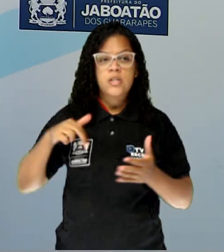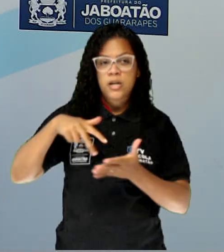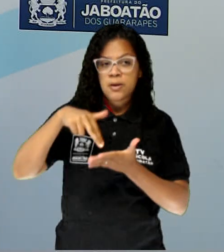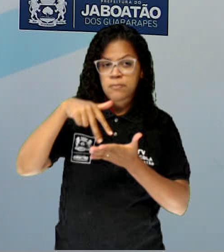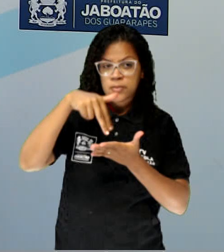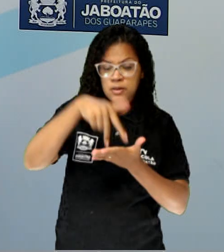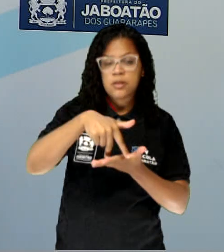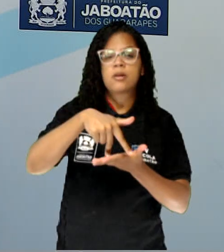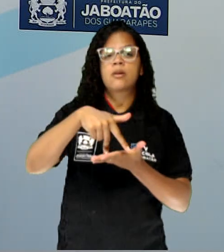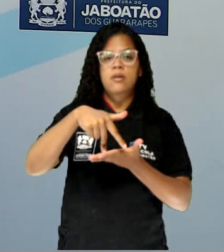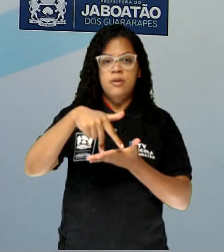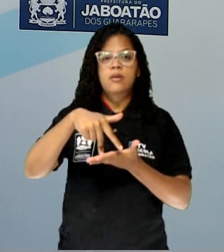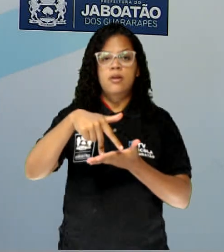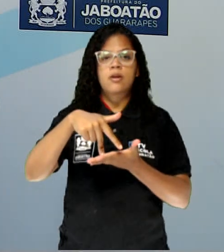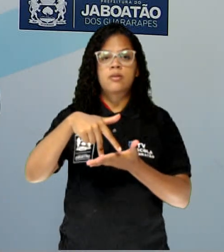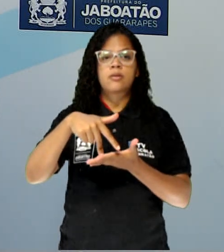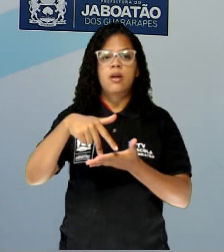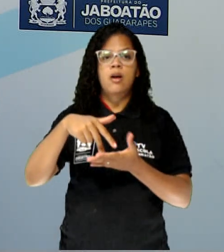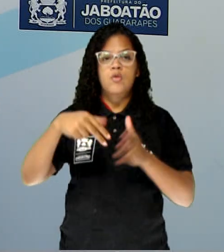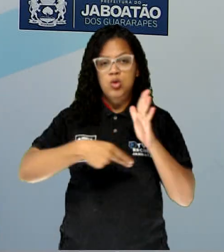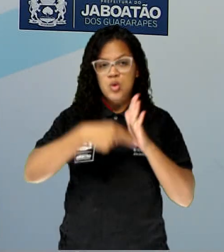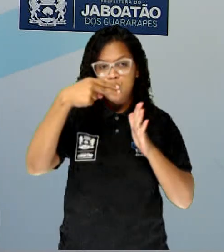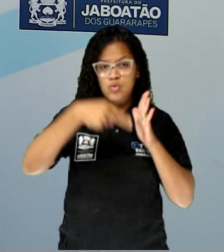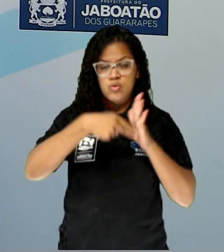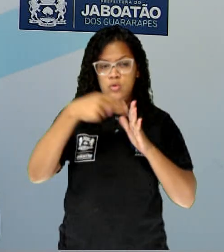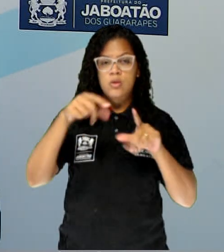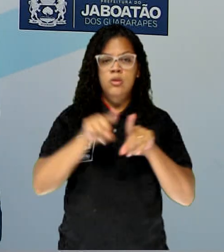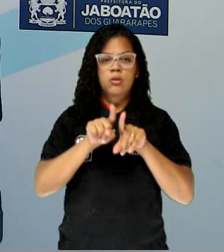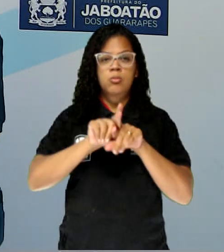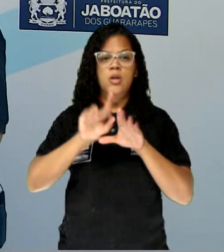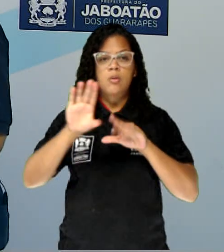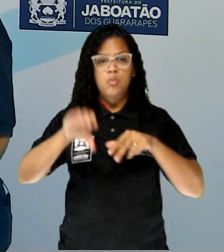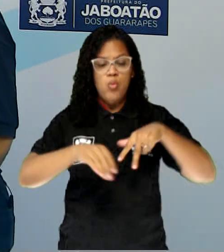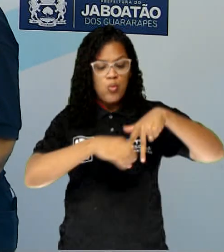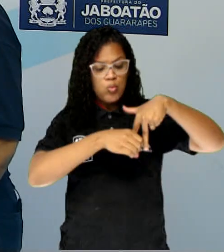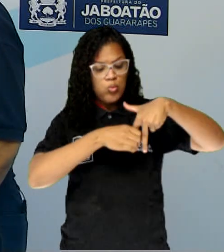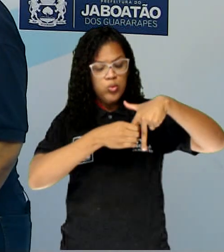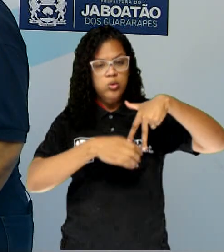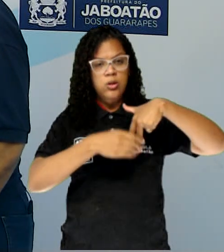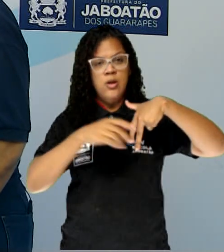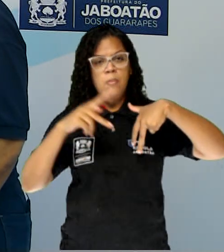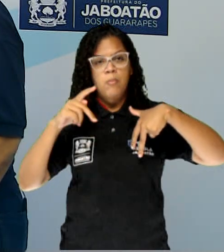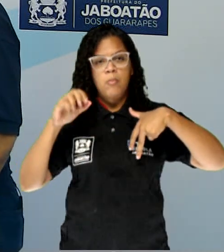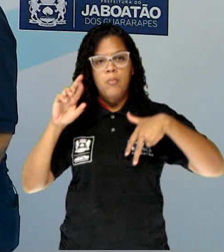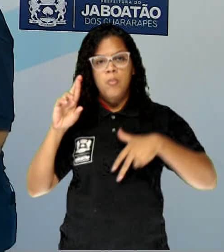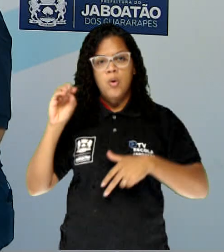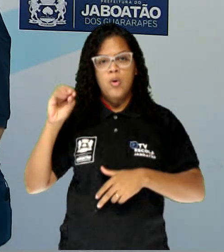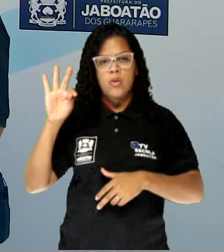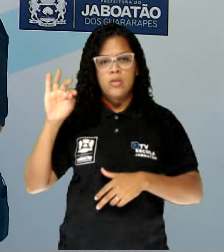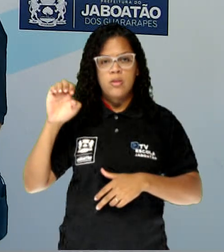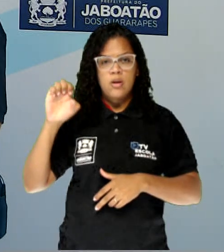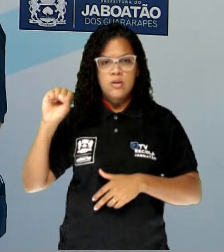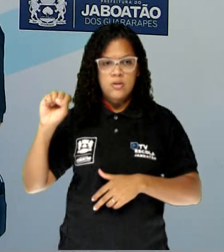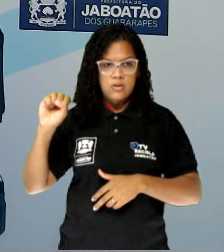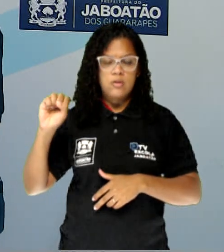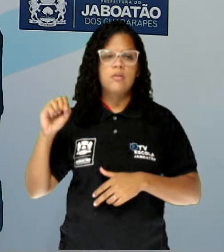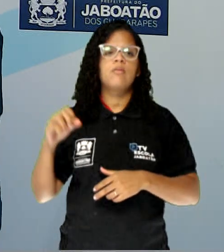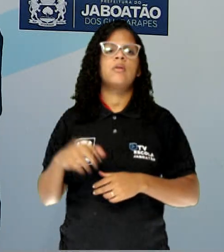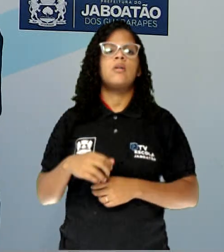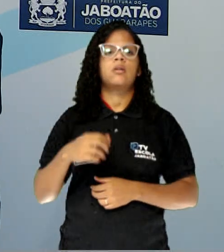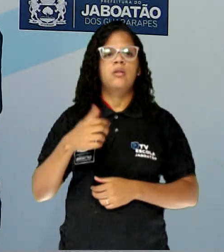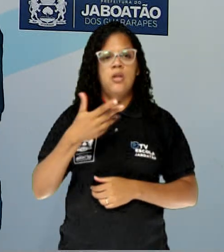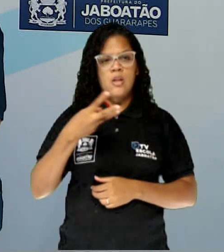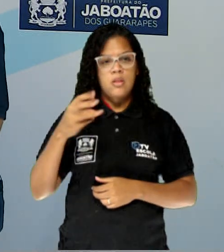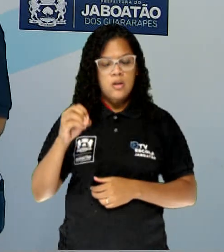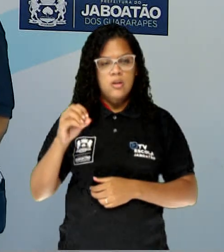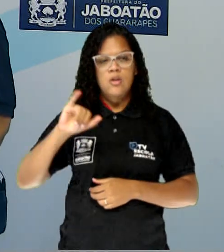próteses em cada uma das pernas. No último domingo, 30 de janeiro de 2011, fomos ela e eu ao Shopping